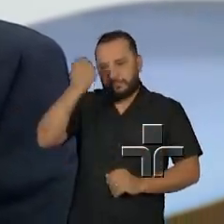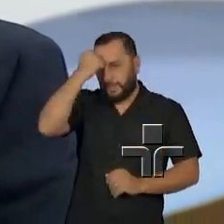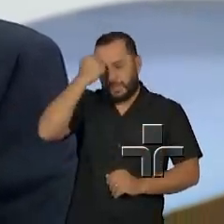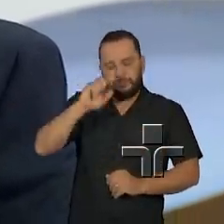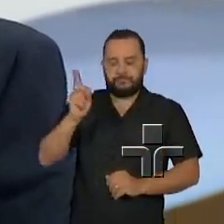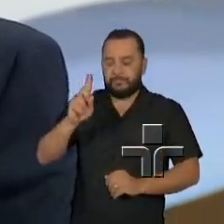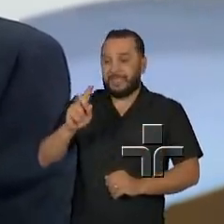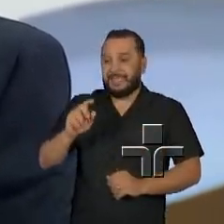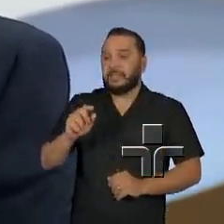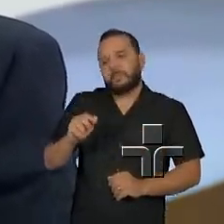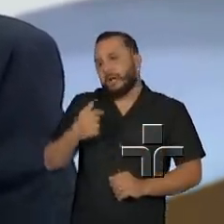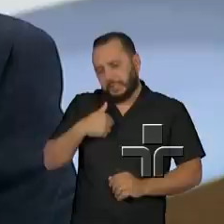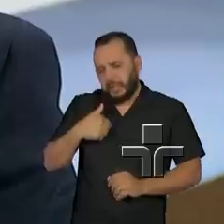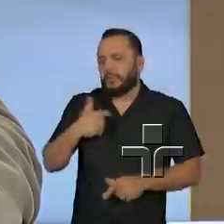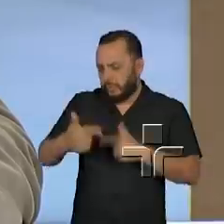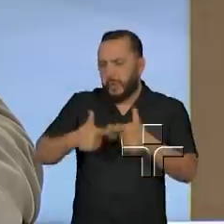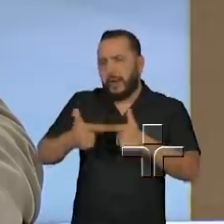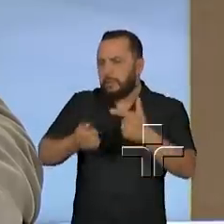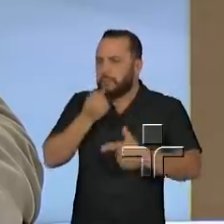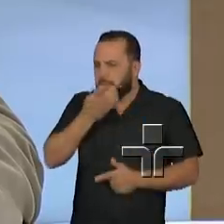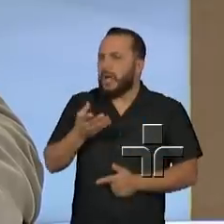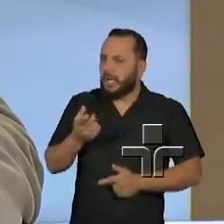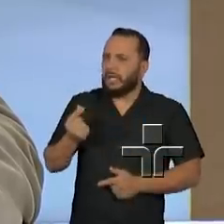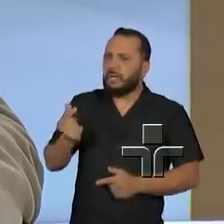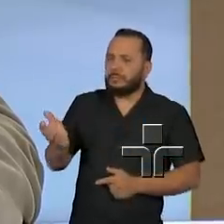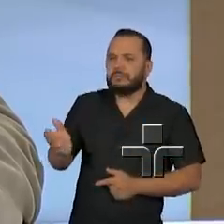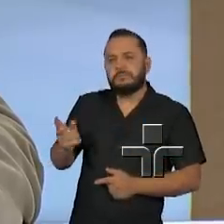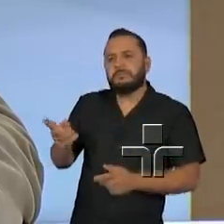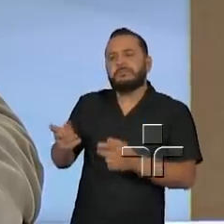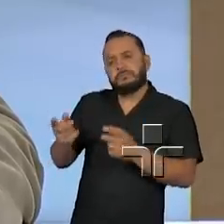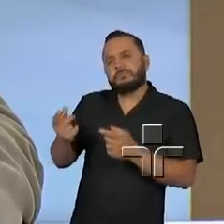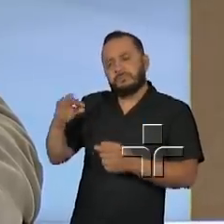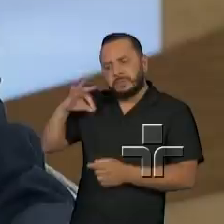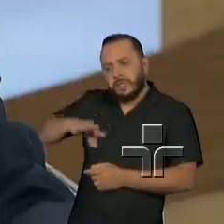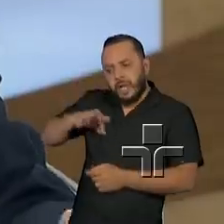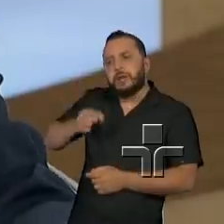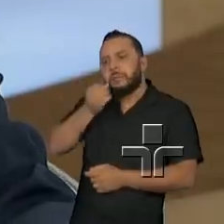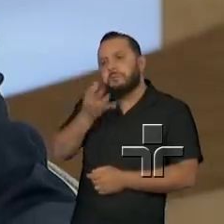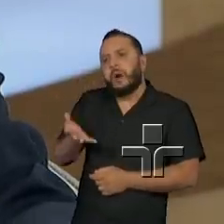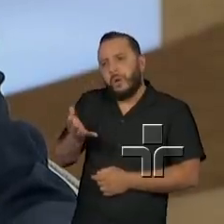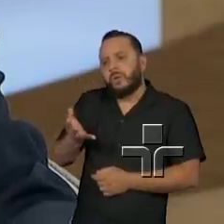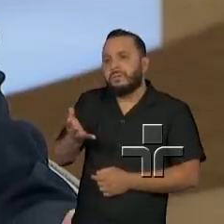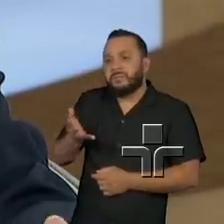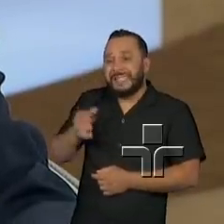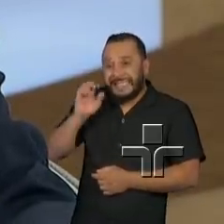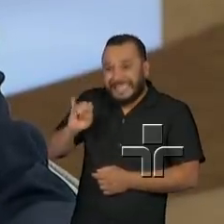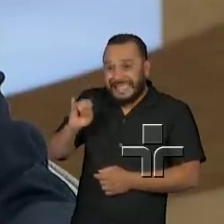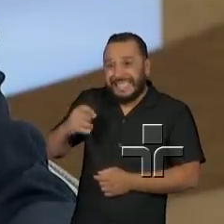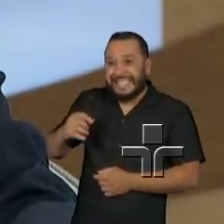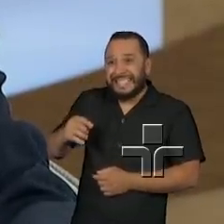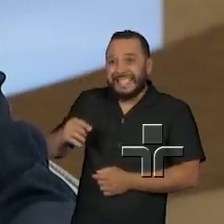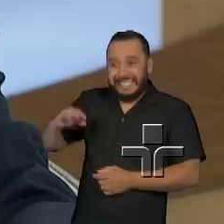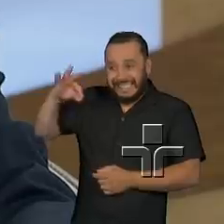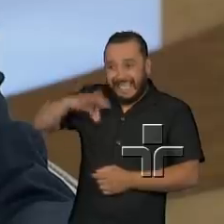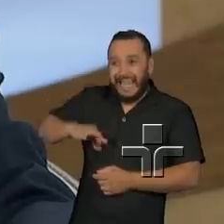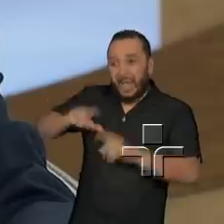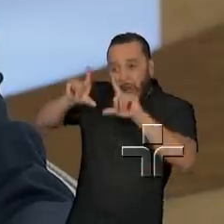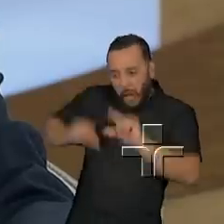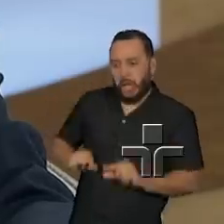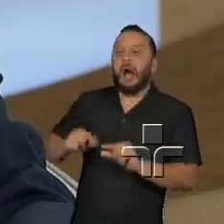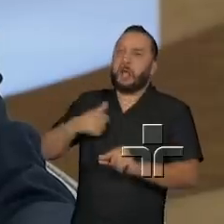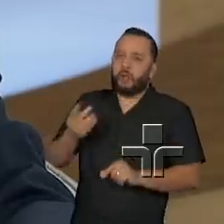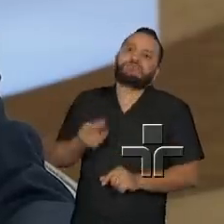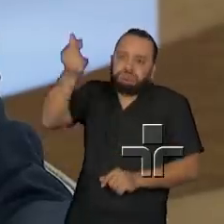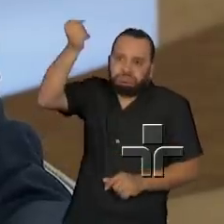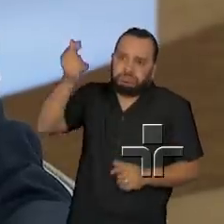viável, mas isso não aconteceu ainda. Então, enquanto não acontecer, a gente vai tentar construí-lo, né? As pessoas